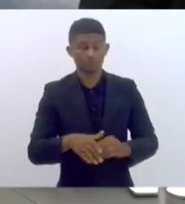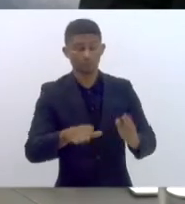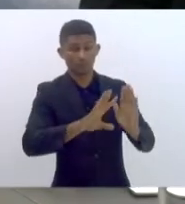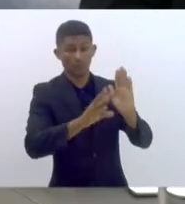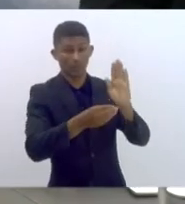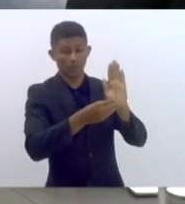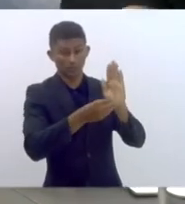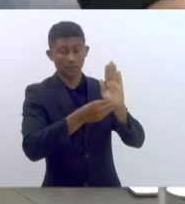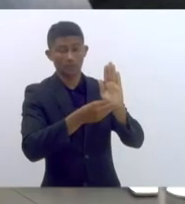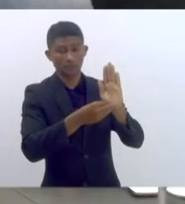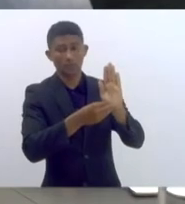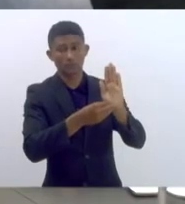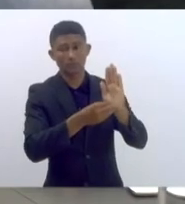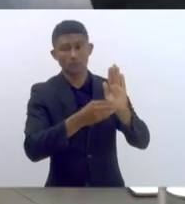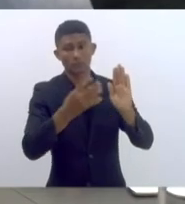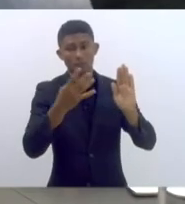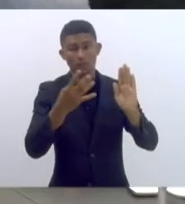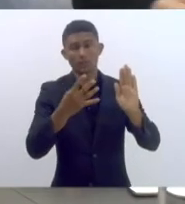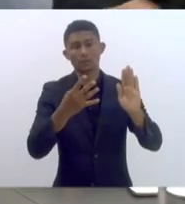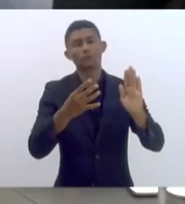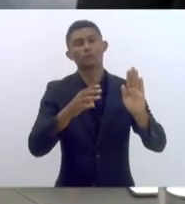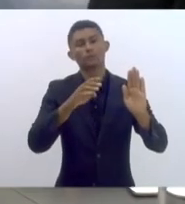9A, LC 159.